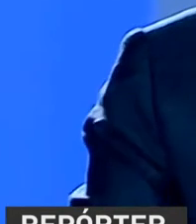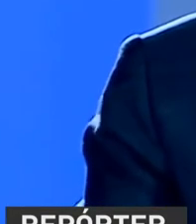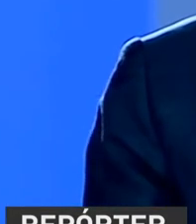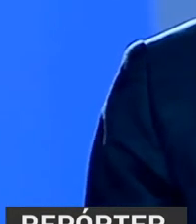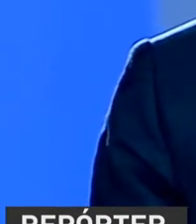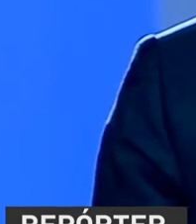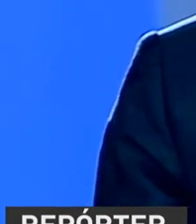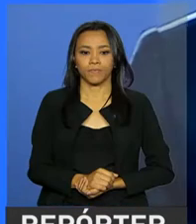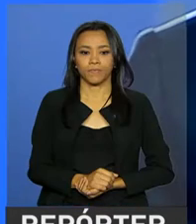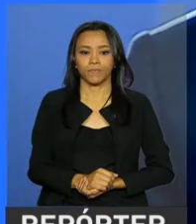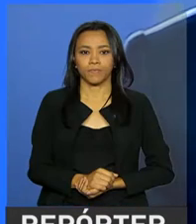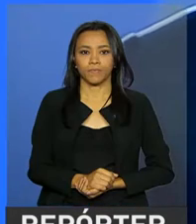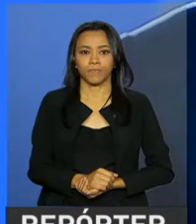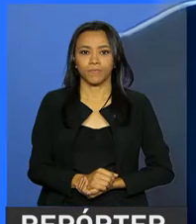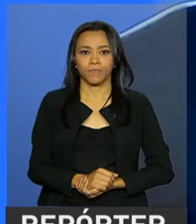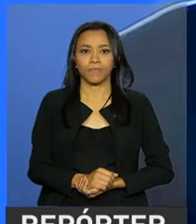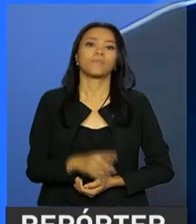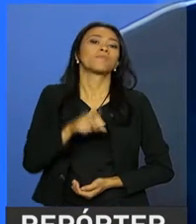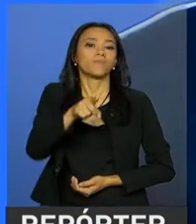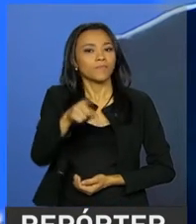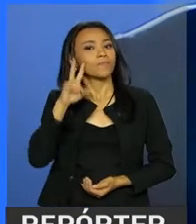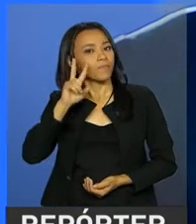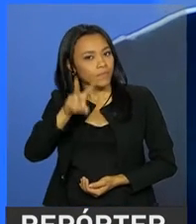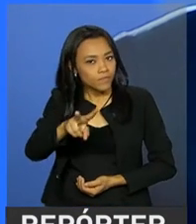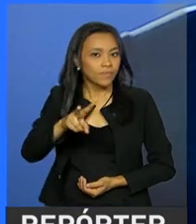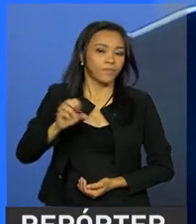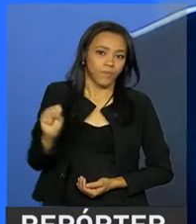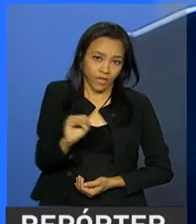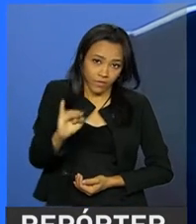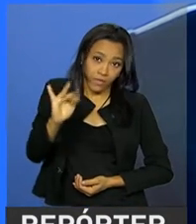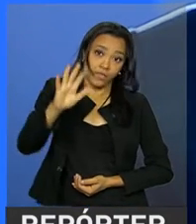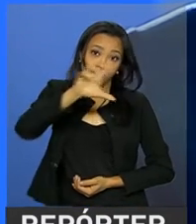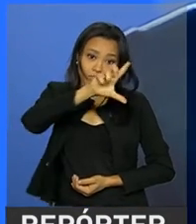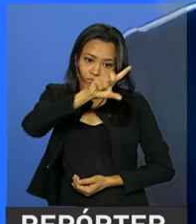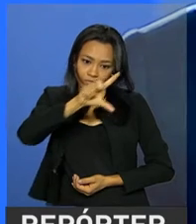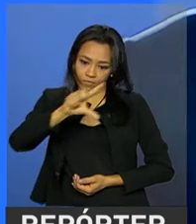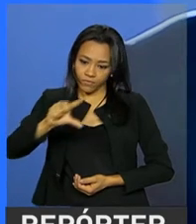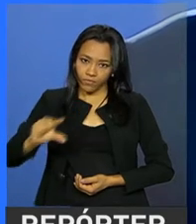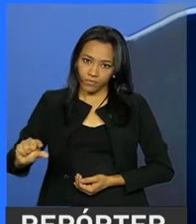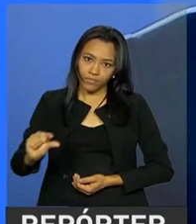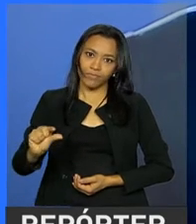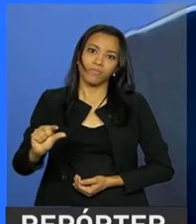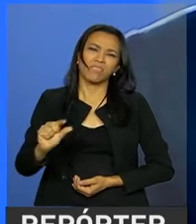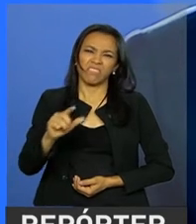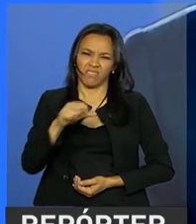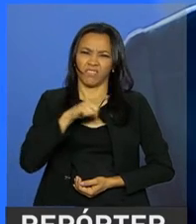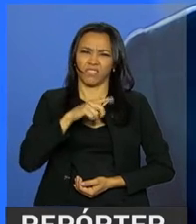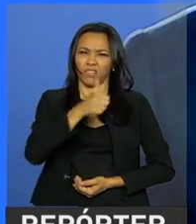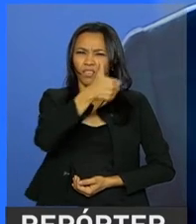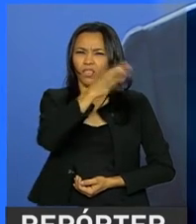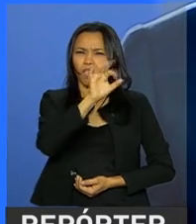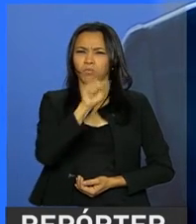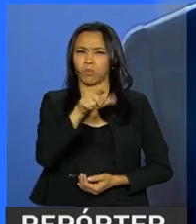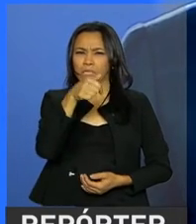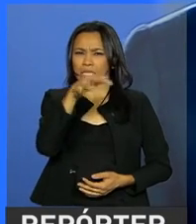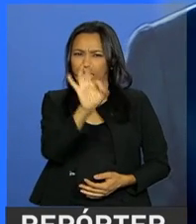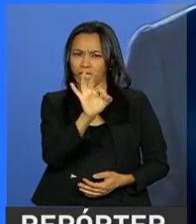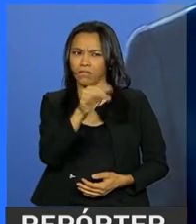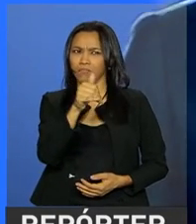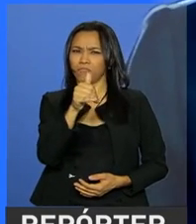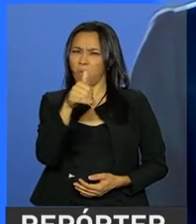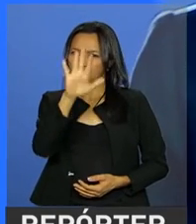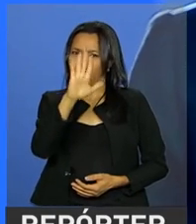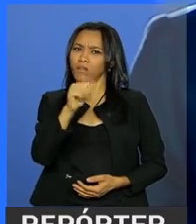Você tem acompanhado a queda da inflação, convenhamos, nós a pegamos com 10,70, ou mais